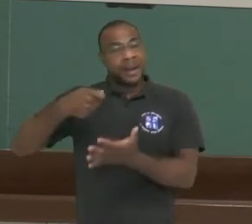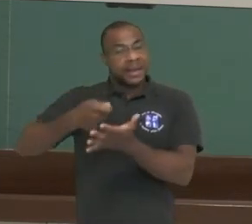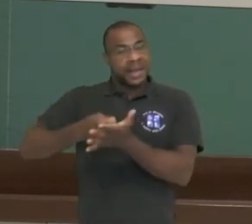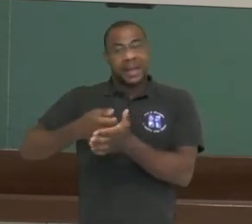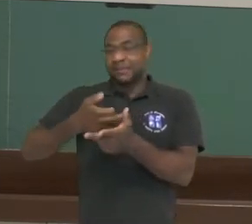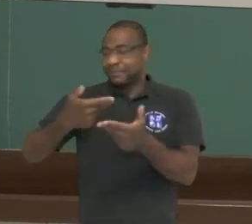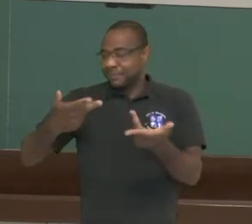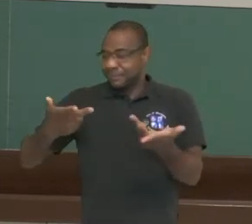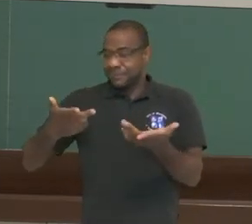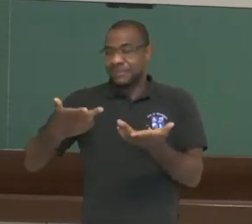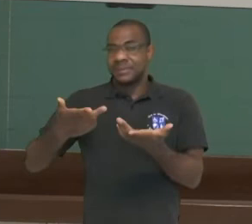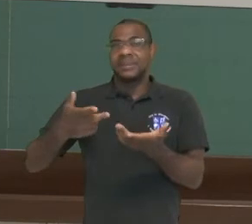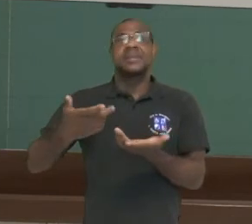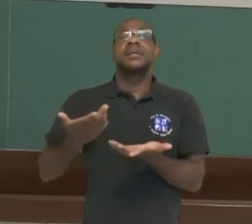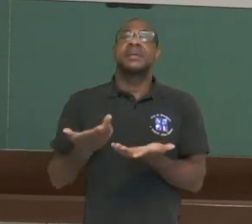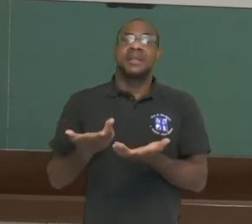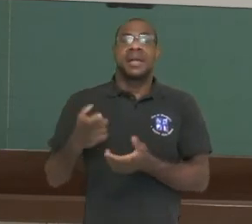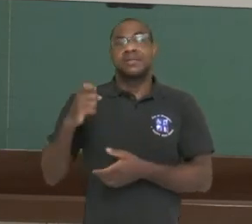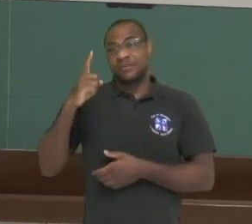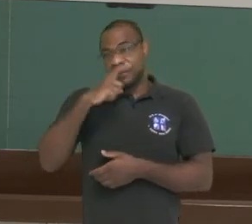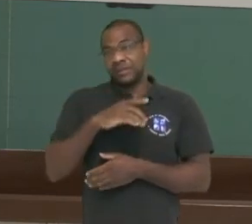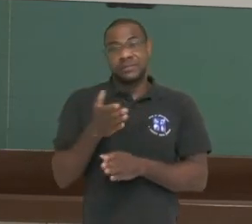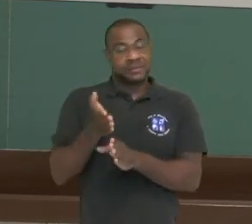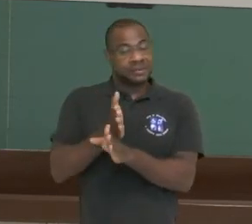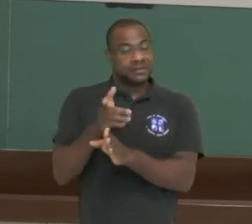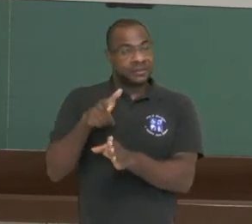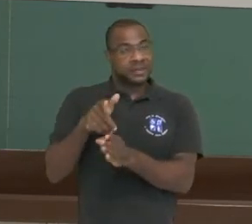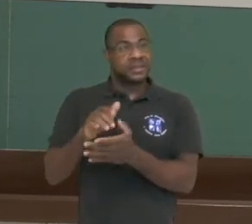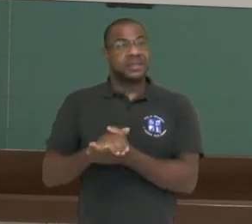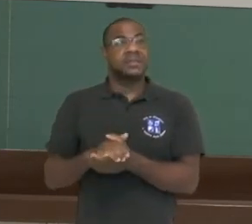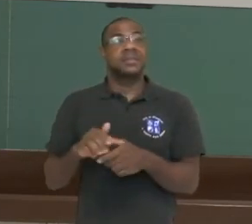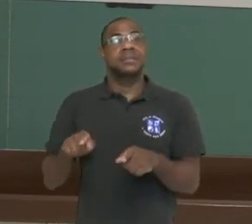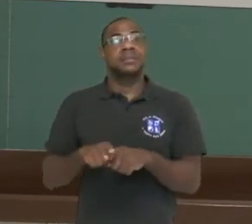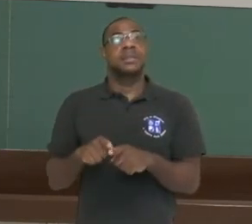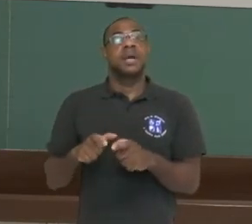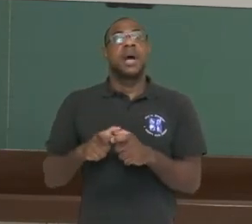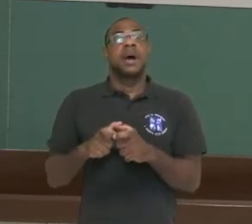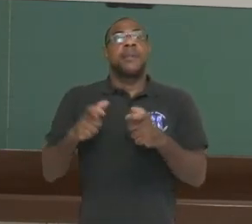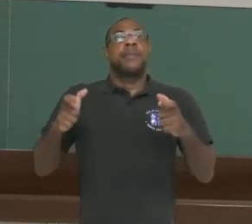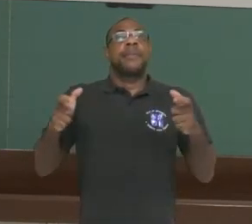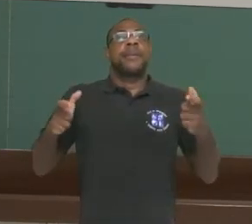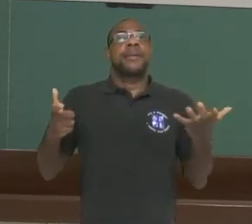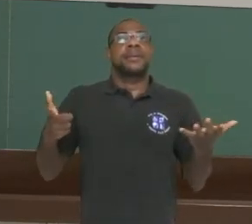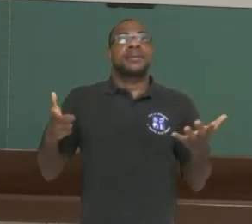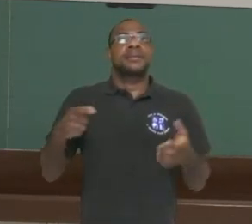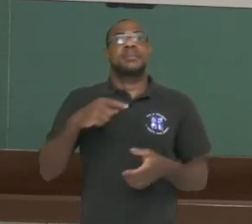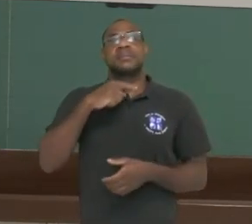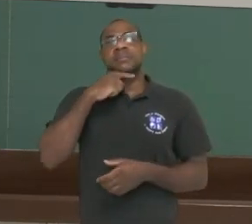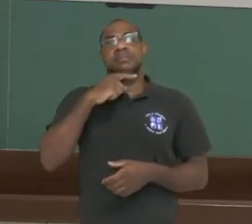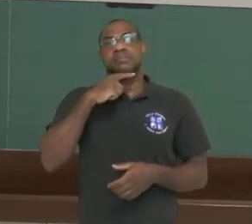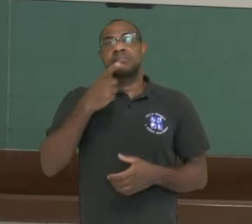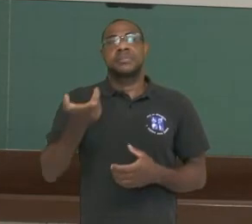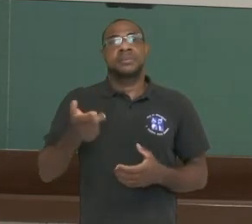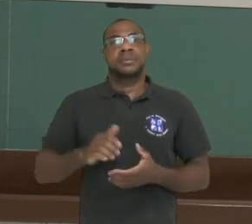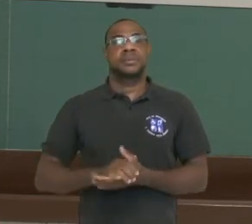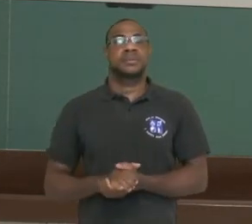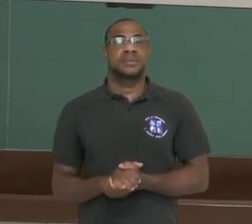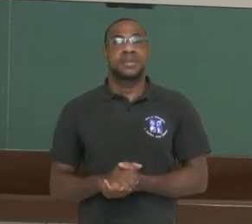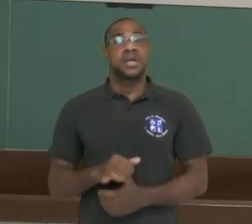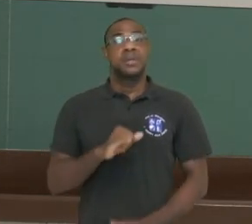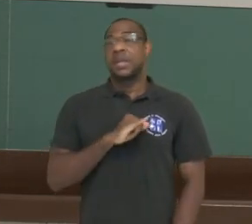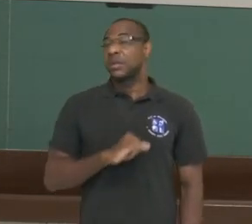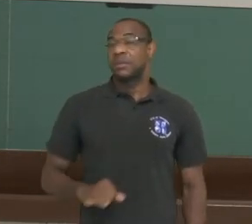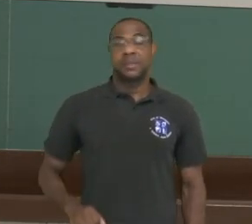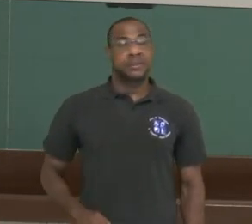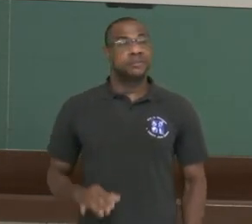estrutura para proteger todas essas fronteiras é muito caro. E aumentar para onde? Não tem mais para onde ir o Império Romano. Ou